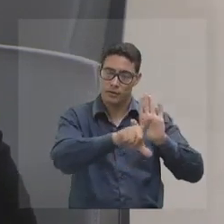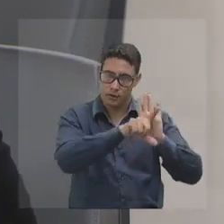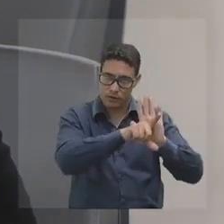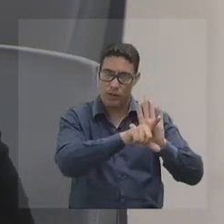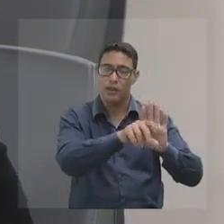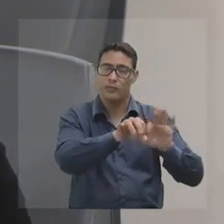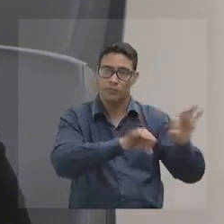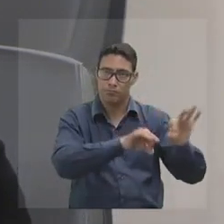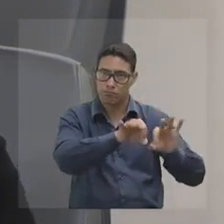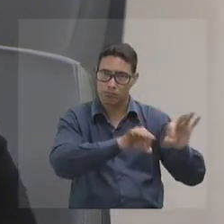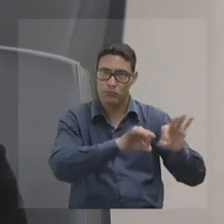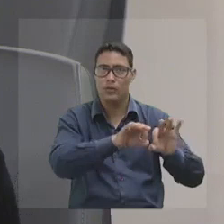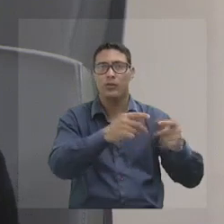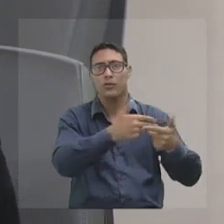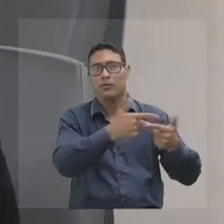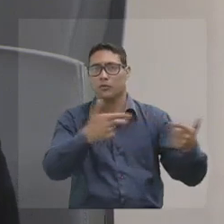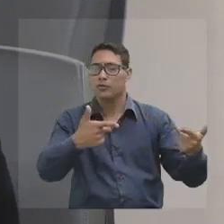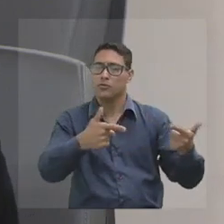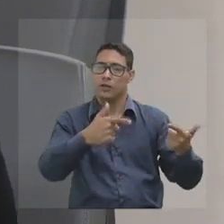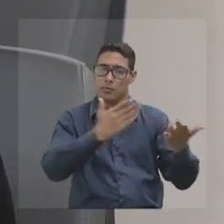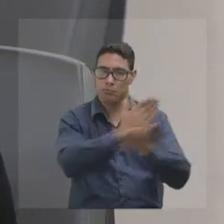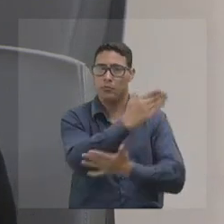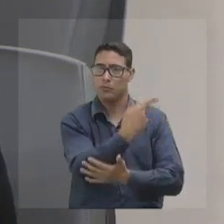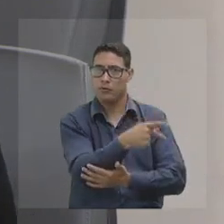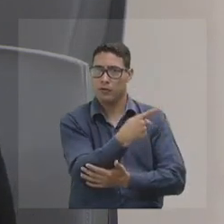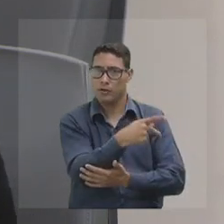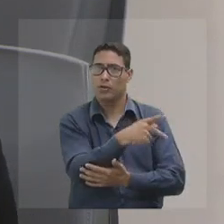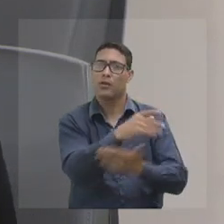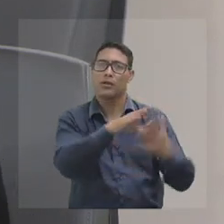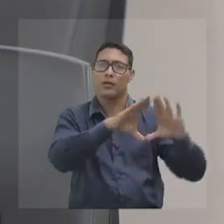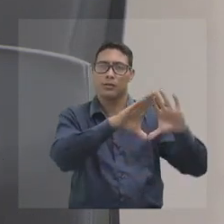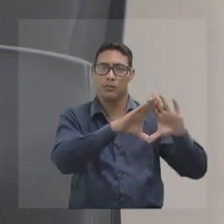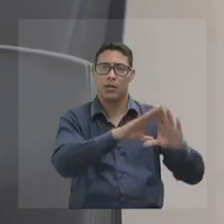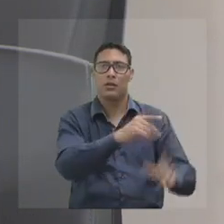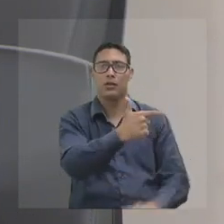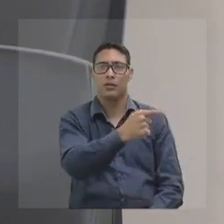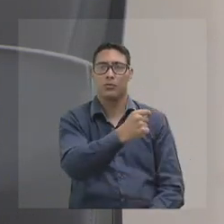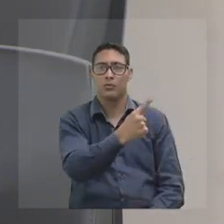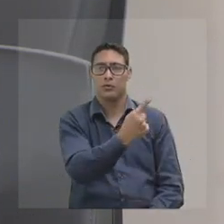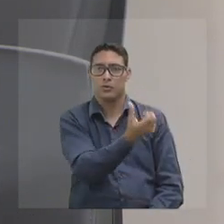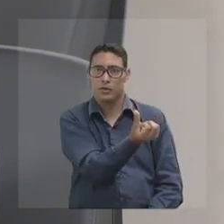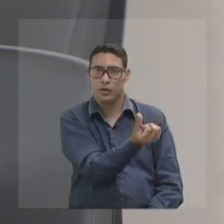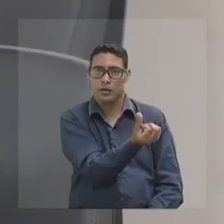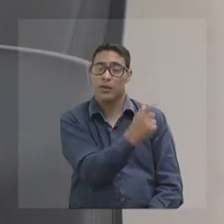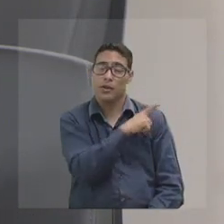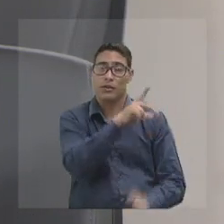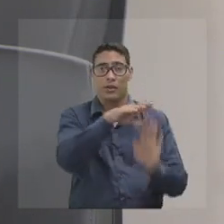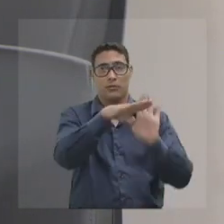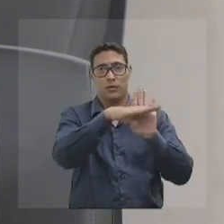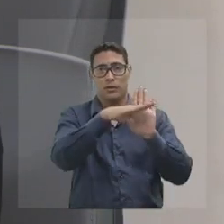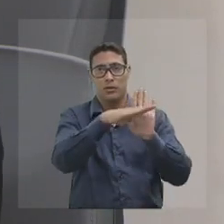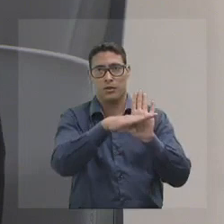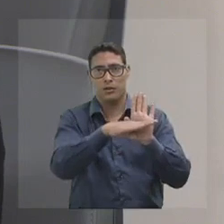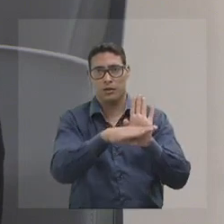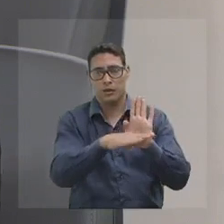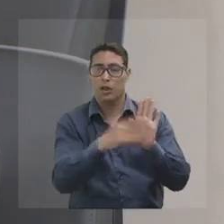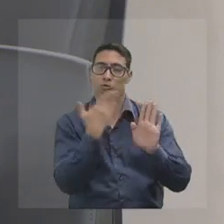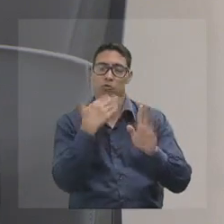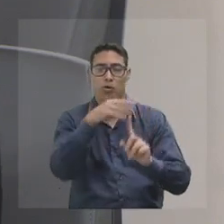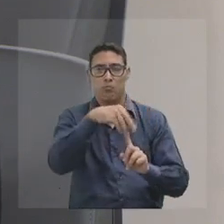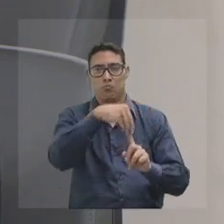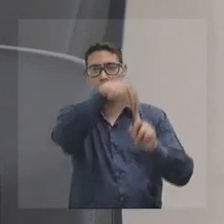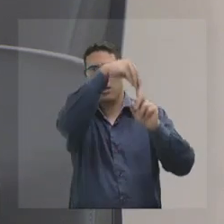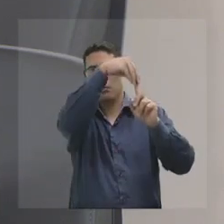Estadual de Meio Ambiente recursos eles aprovado aqui na Assembleia em 2016 ela que traz de fato esses critérios de definição de prioridade